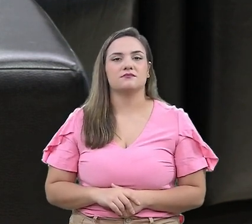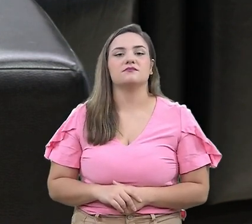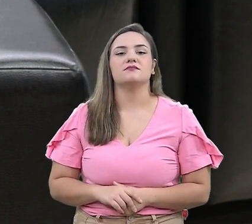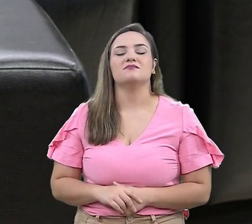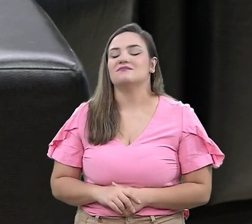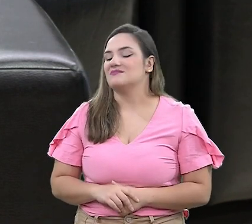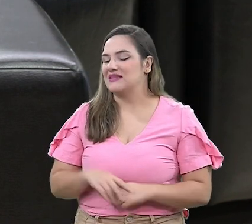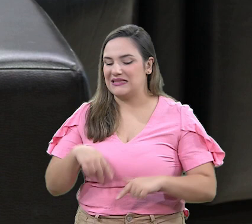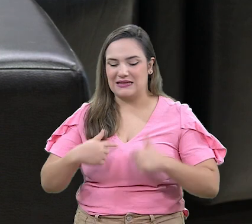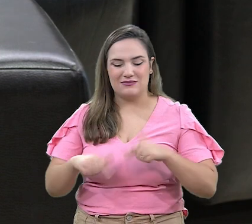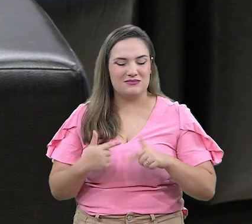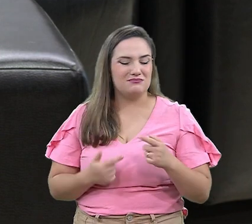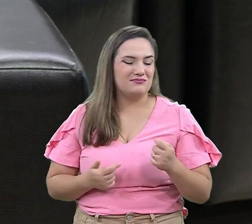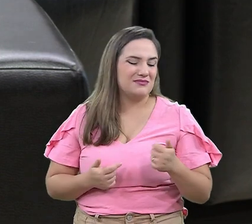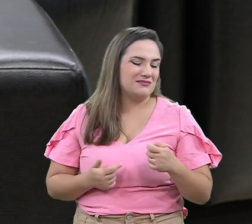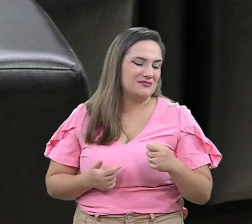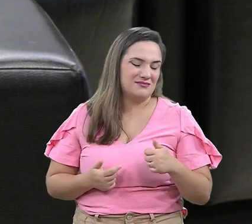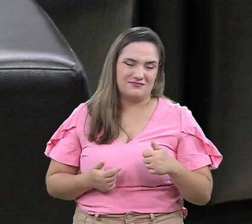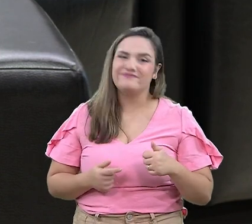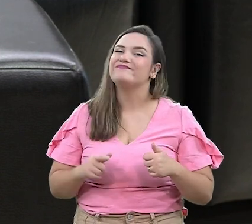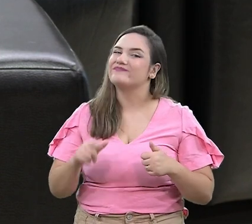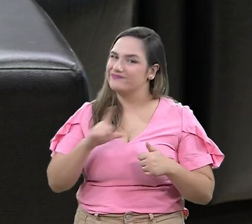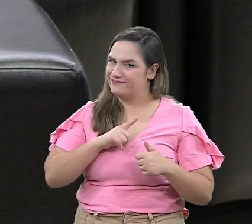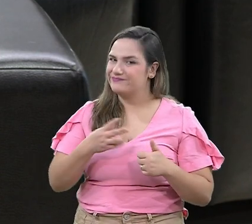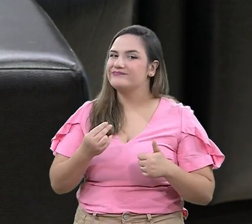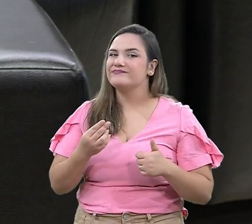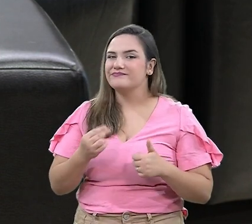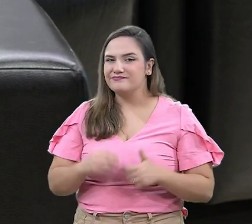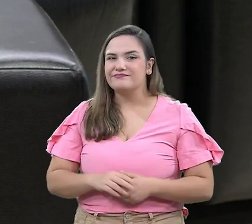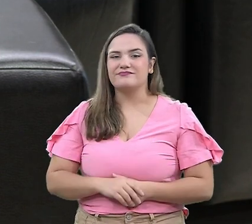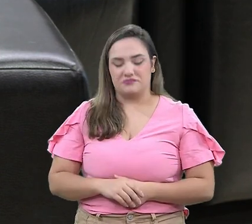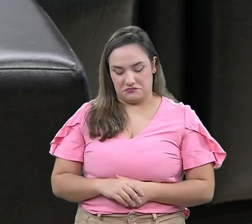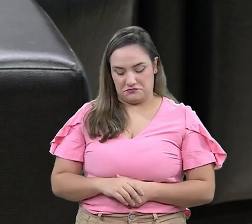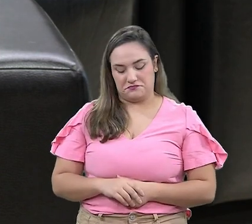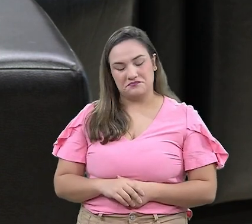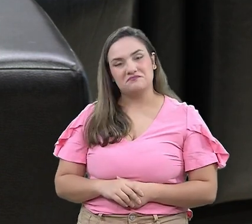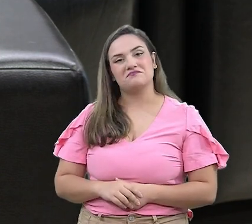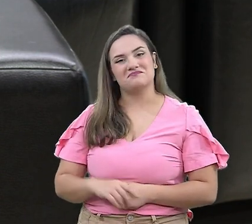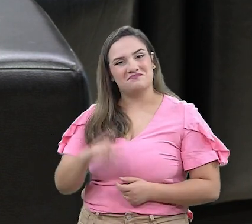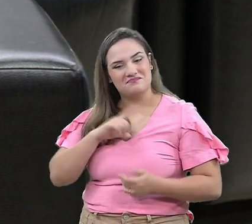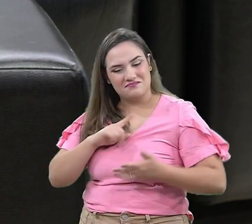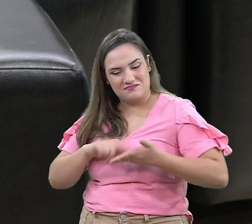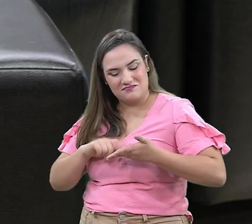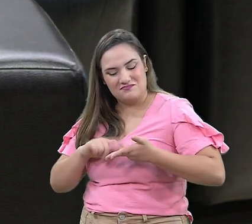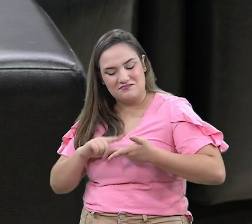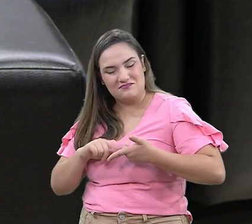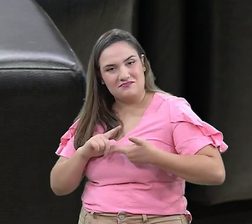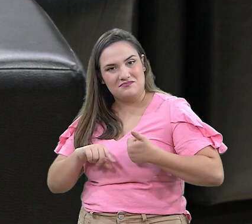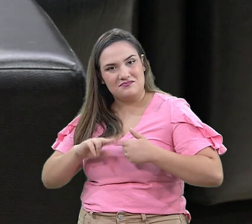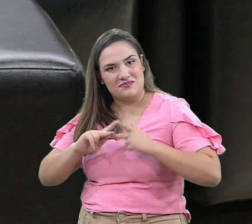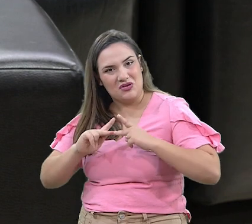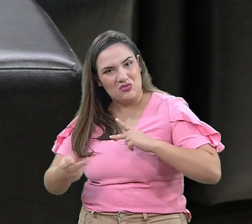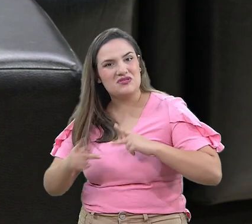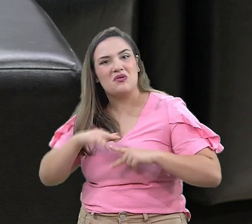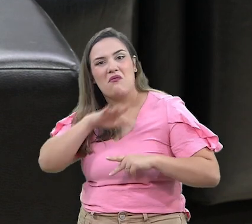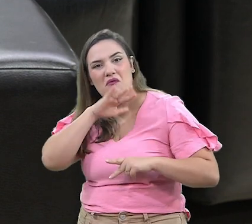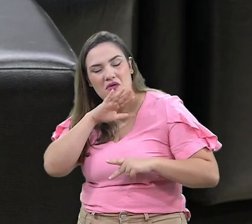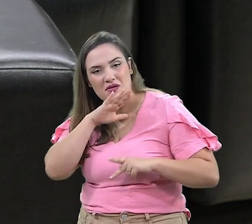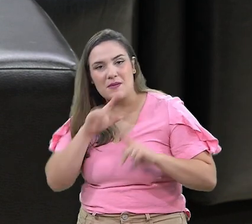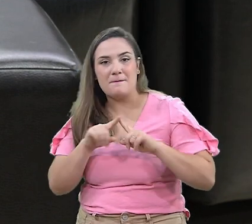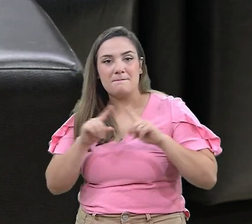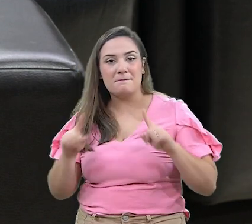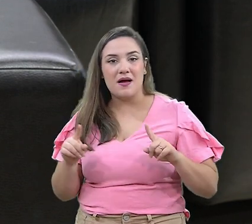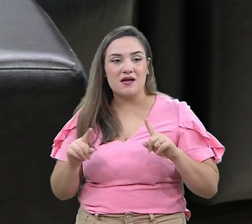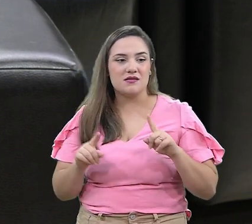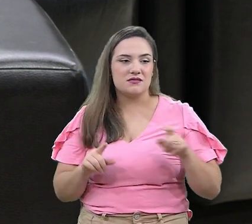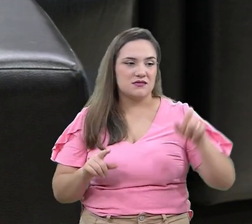a baixa produtividade, isso é frequente, né? Então, são várias consequências negativas.